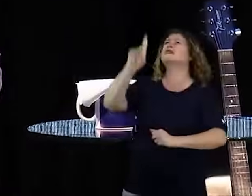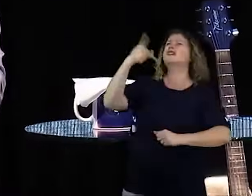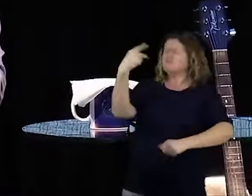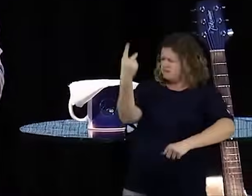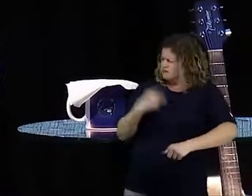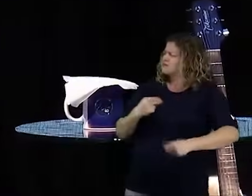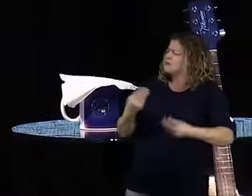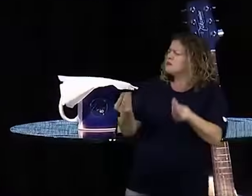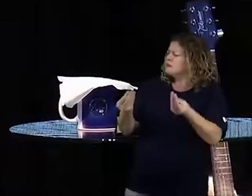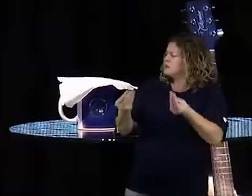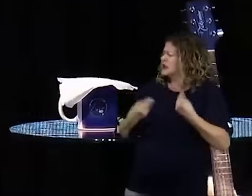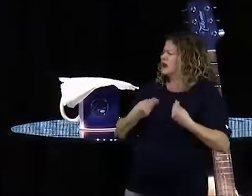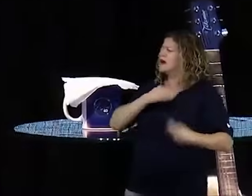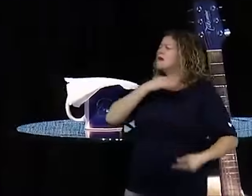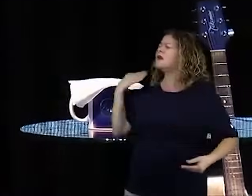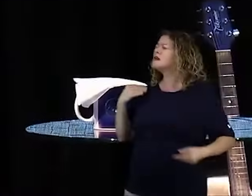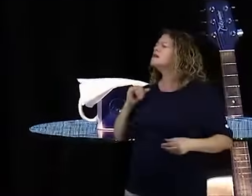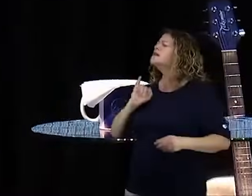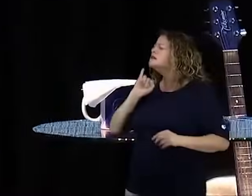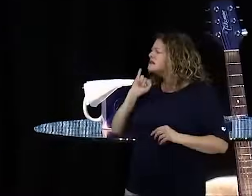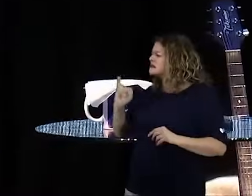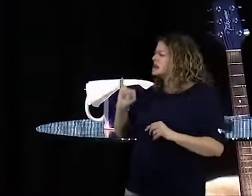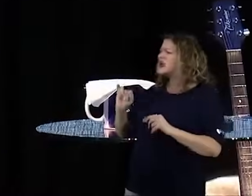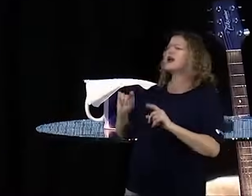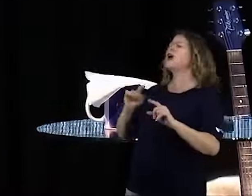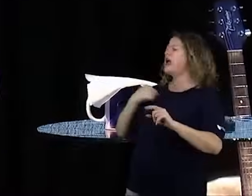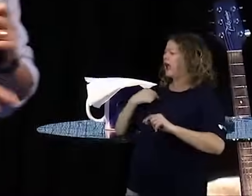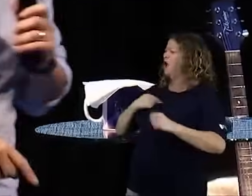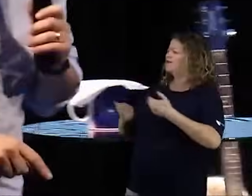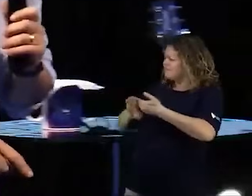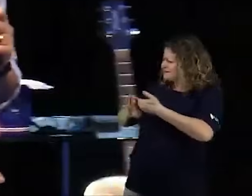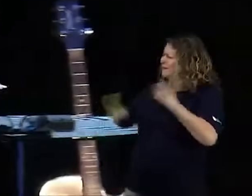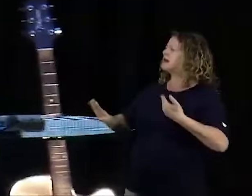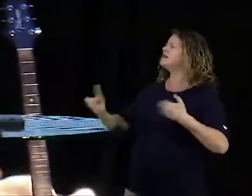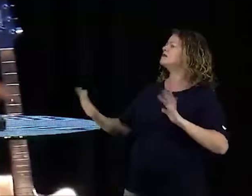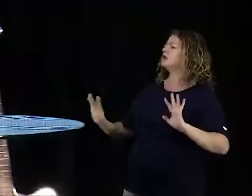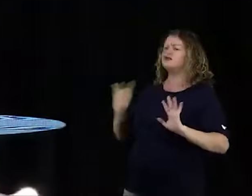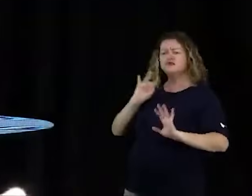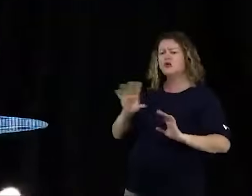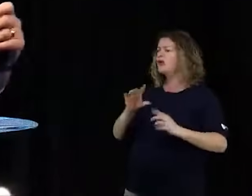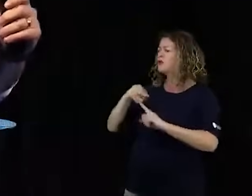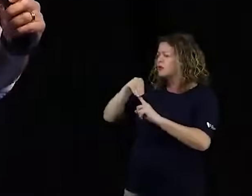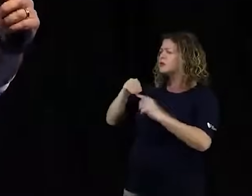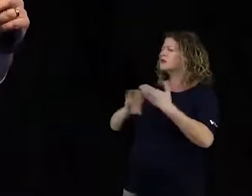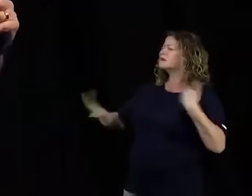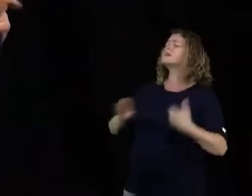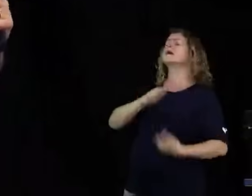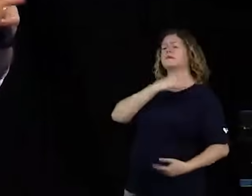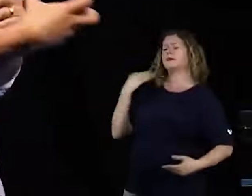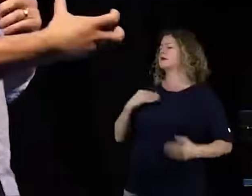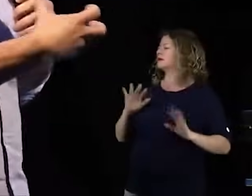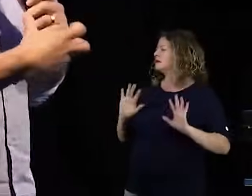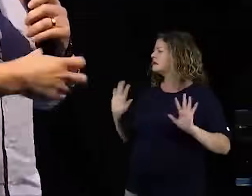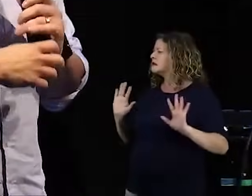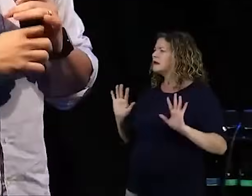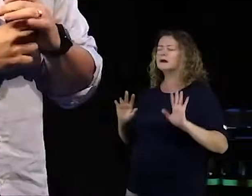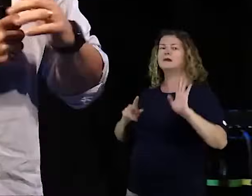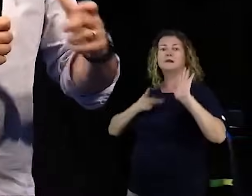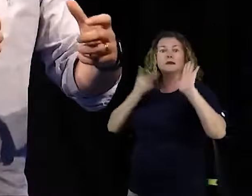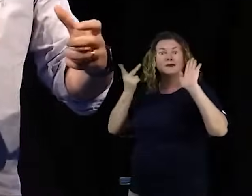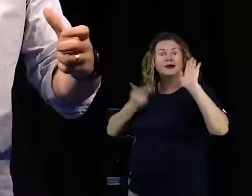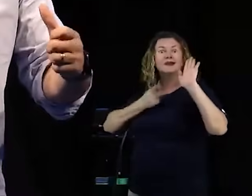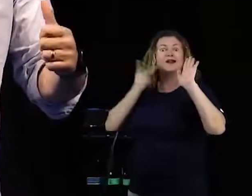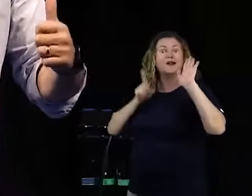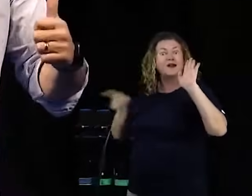a morte se outra coisa que não for a morte me fizer Separar de Ti o coração do ser